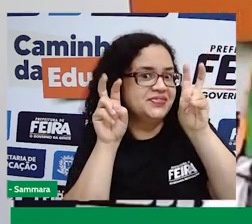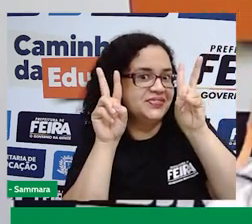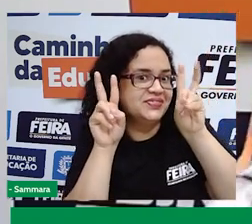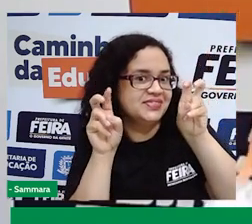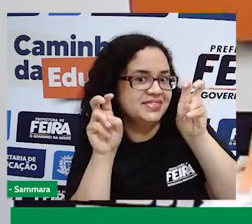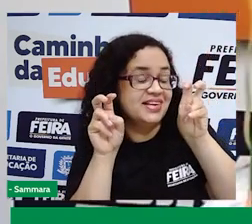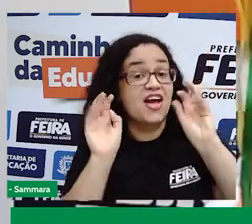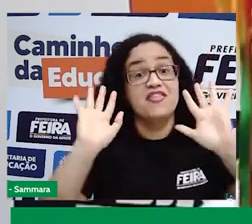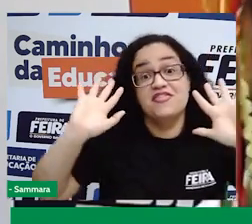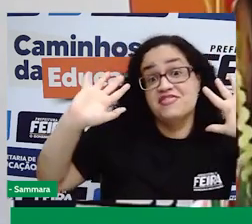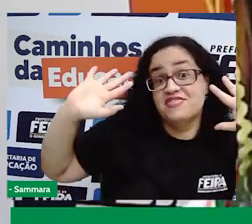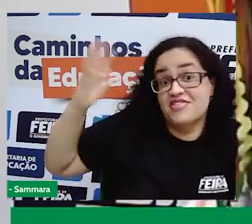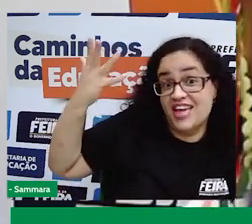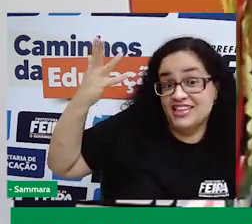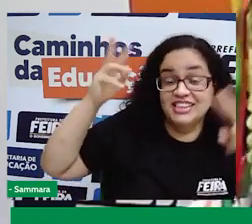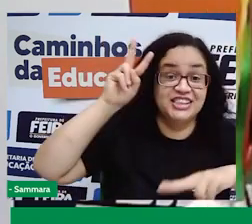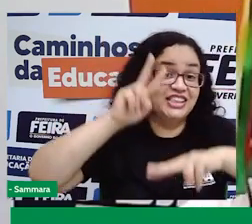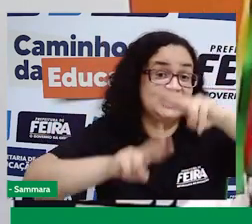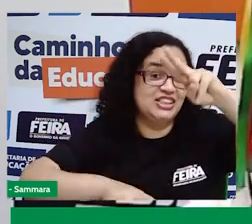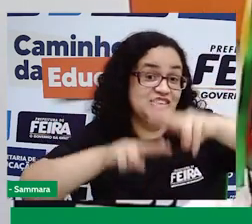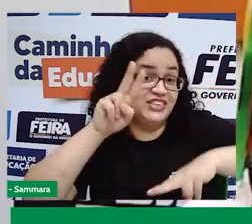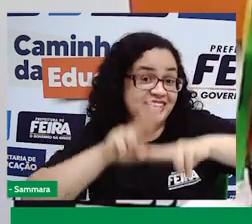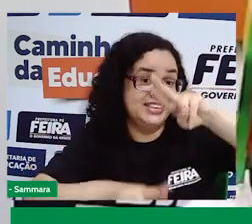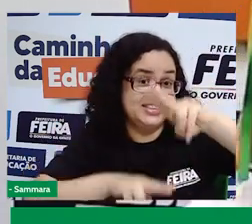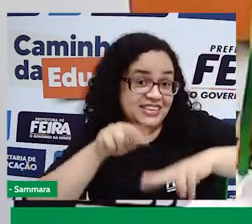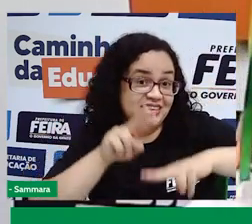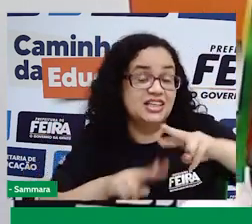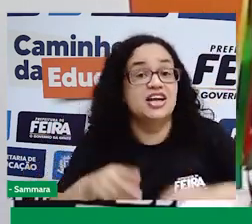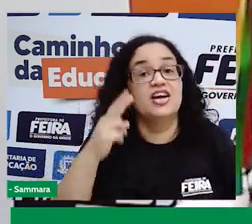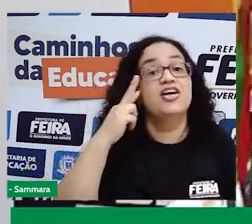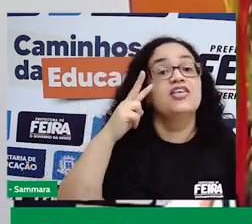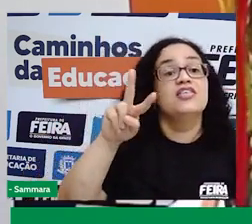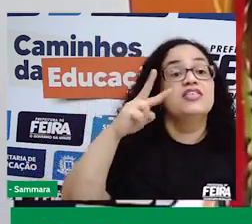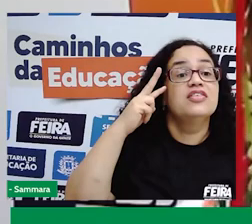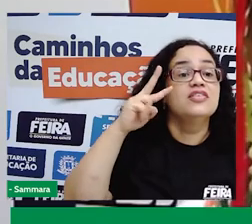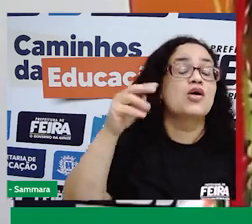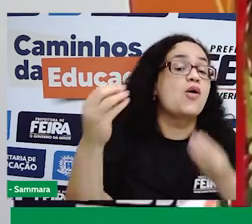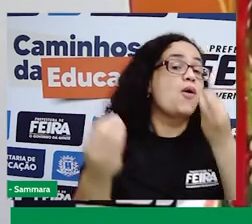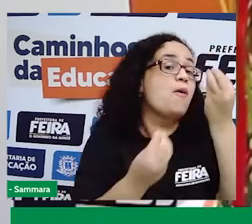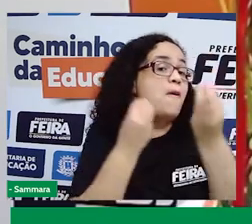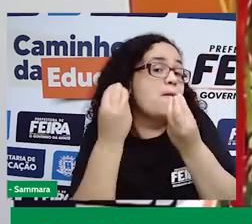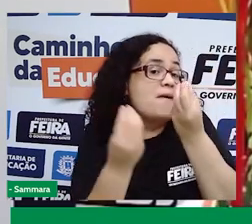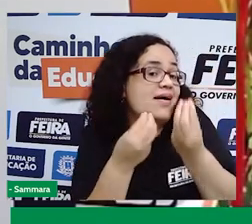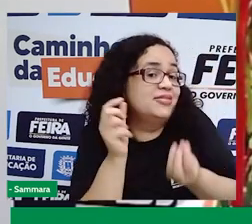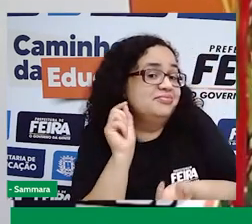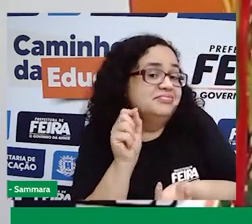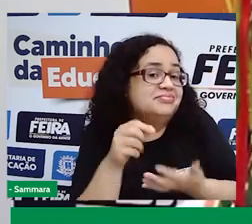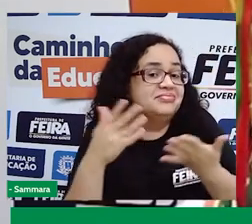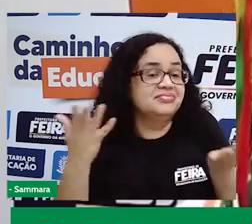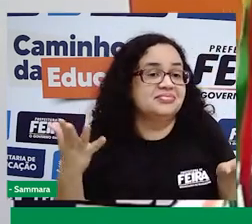sobre as festas juninas. Vamos lá ver a nossa apresentação?